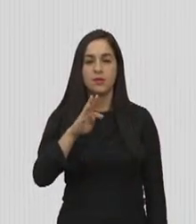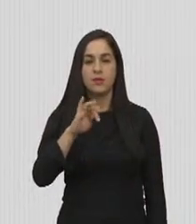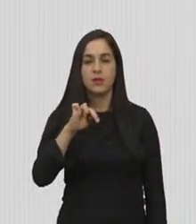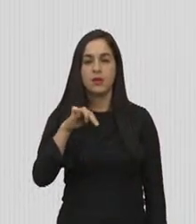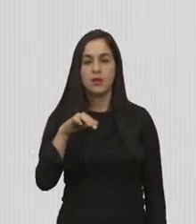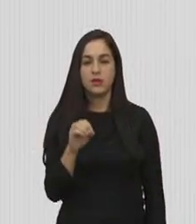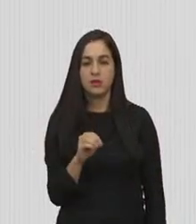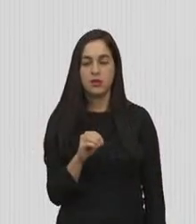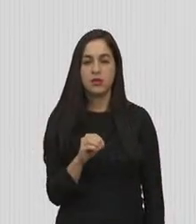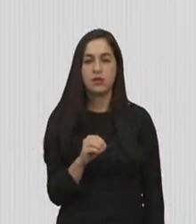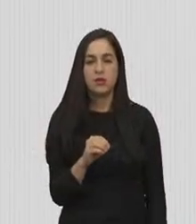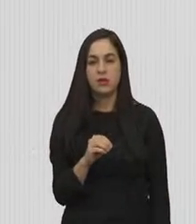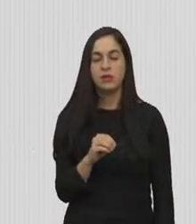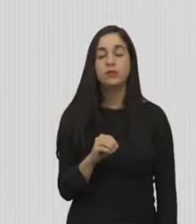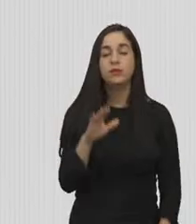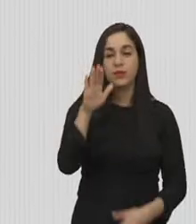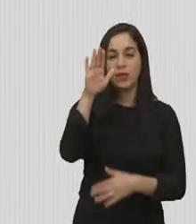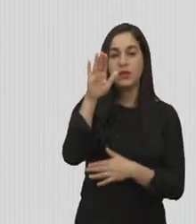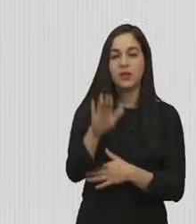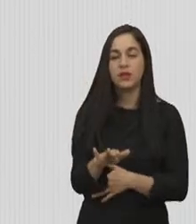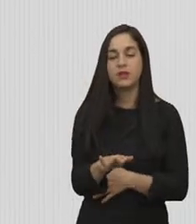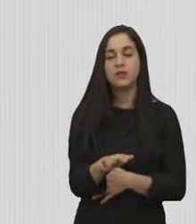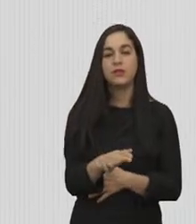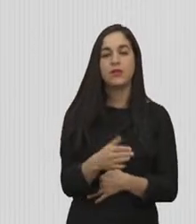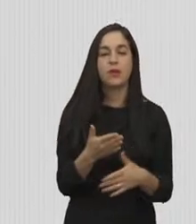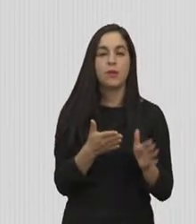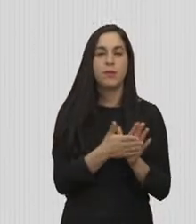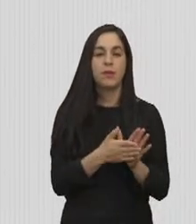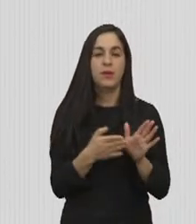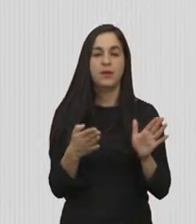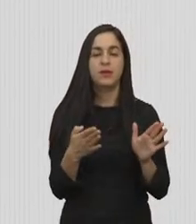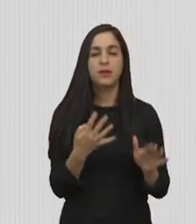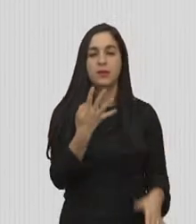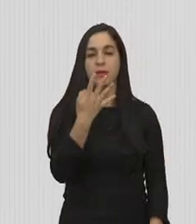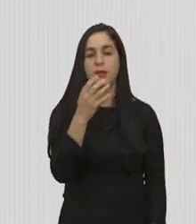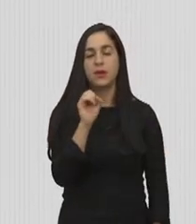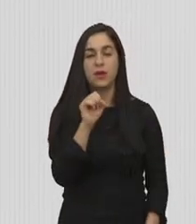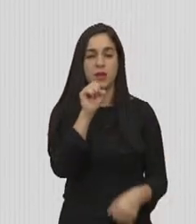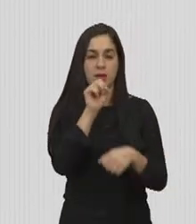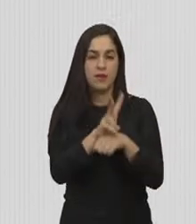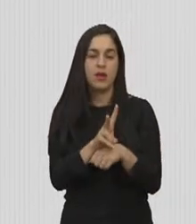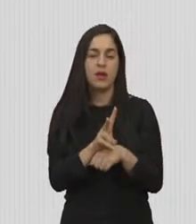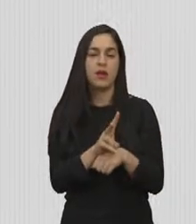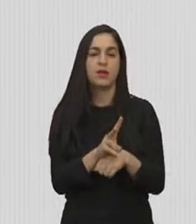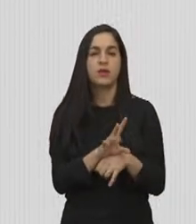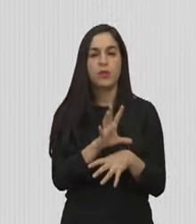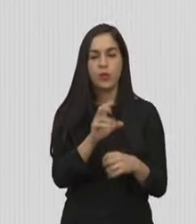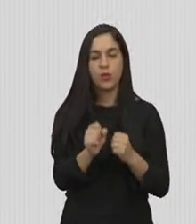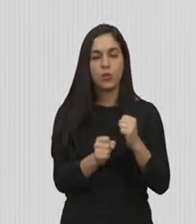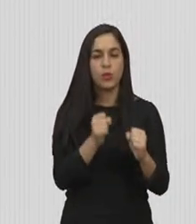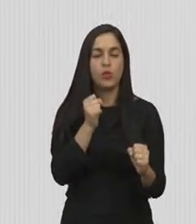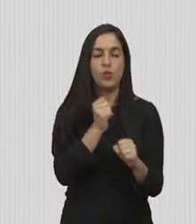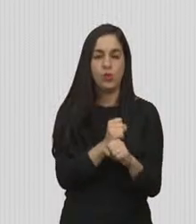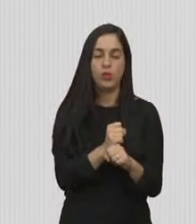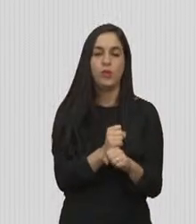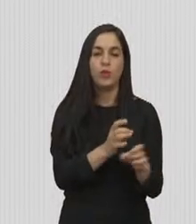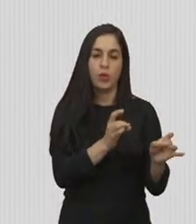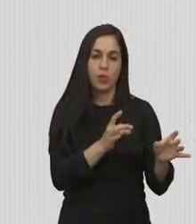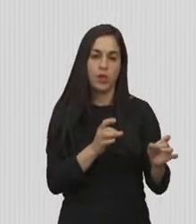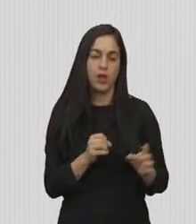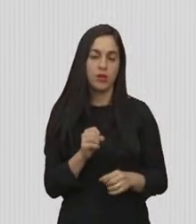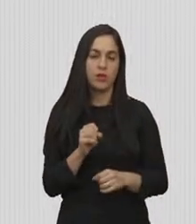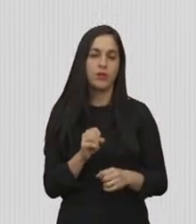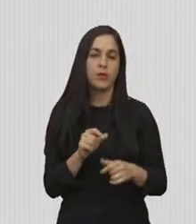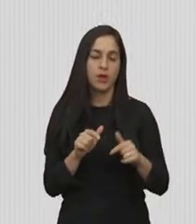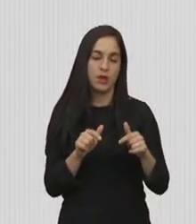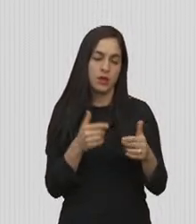80 vagas do técnico em administração, 40 vagas vão ser anuais do técnico em administração vespertino. Esse